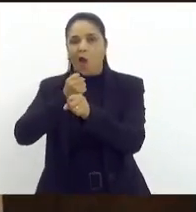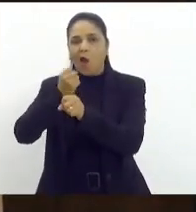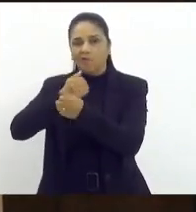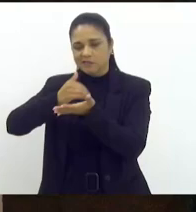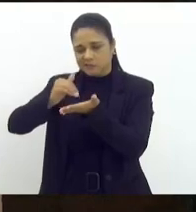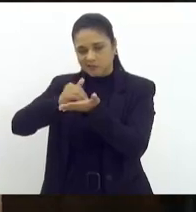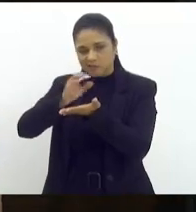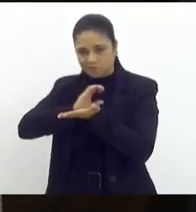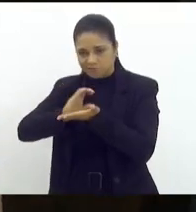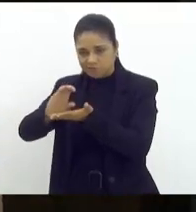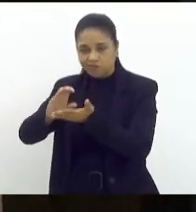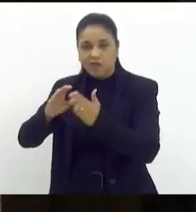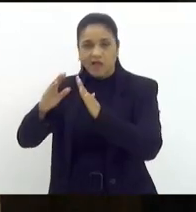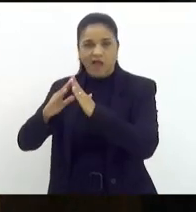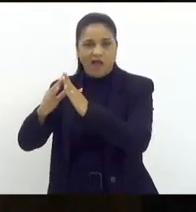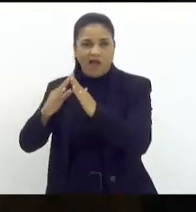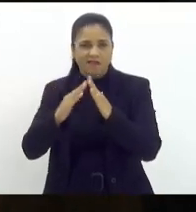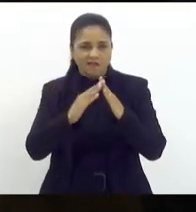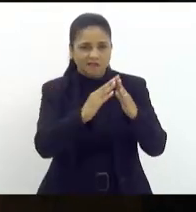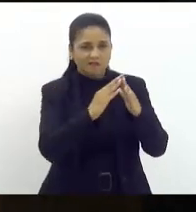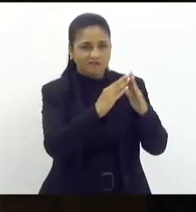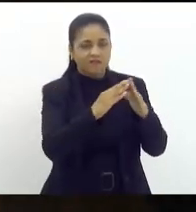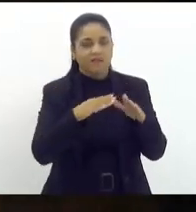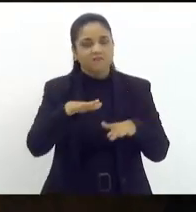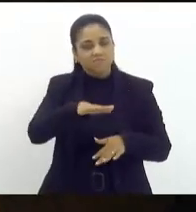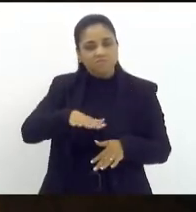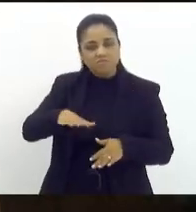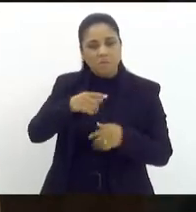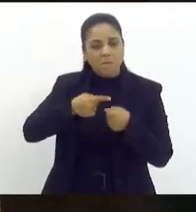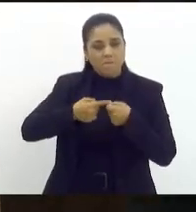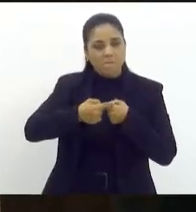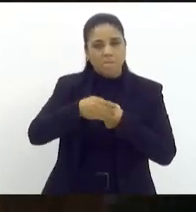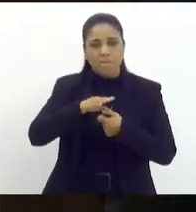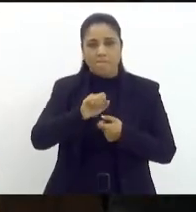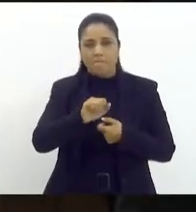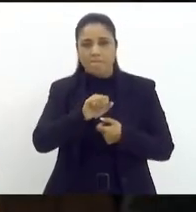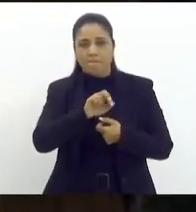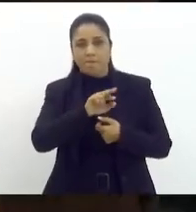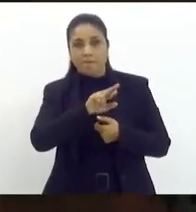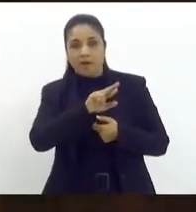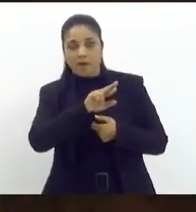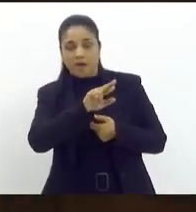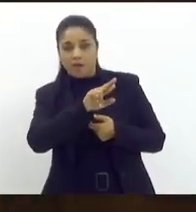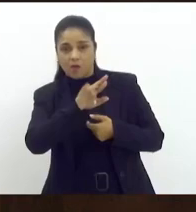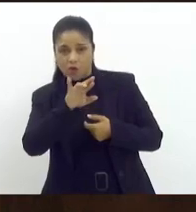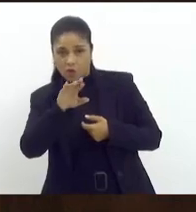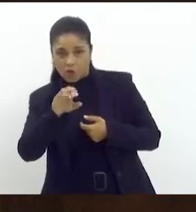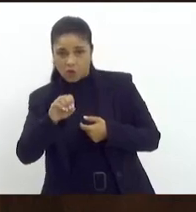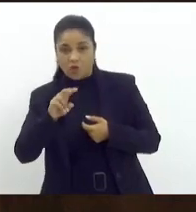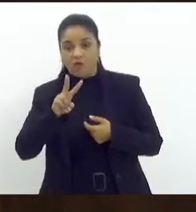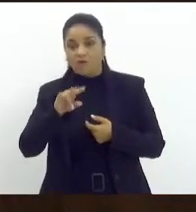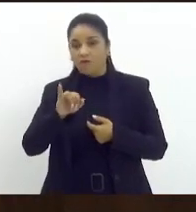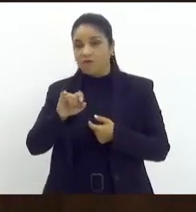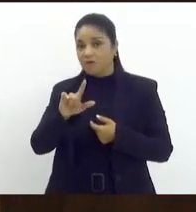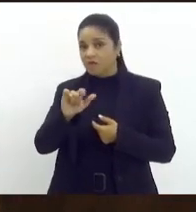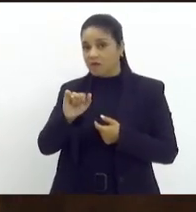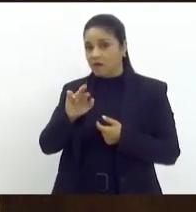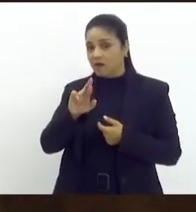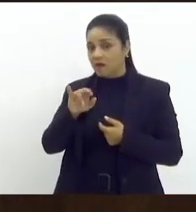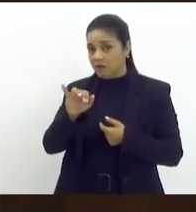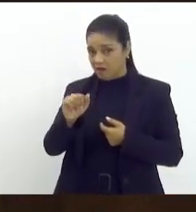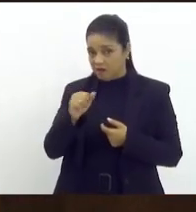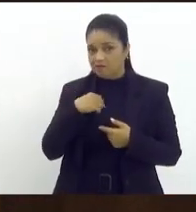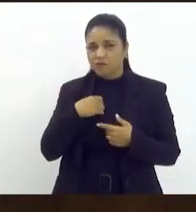no bairro Vila Rica saindo de Itaipava que vai é hoje virou um bairro gigantesco Só por curiosidade o que